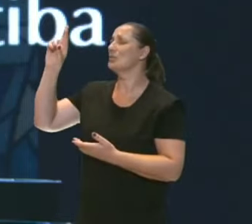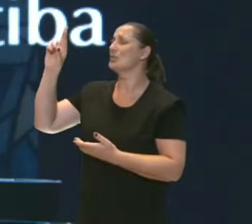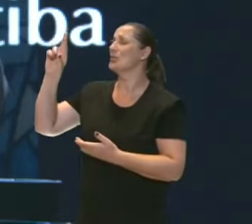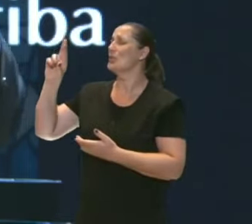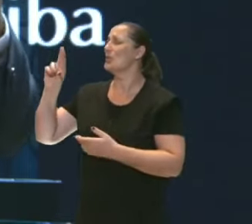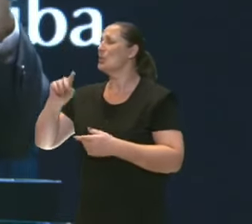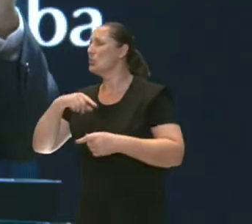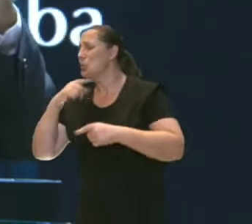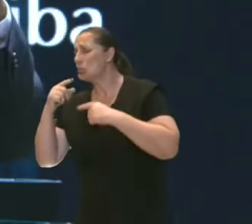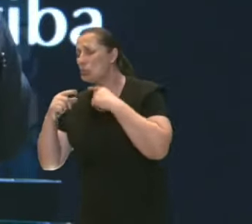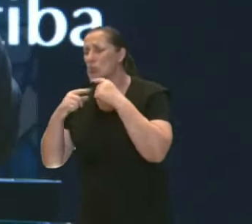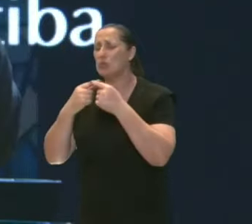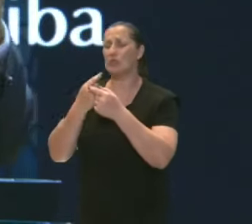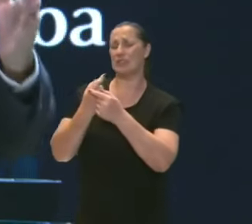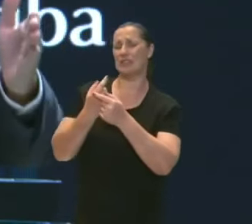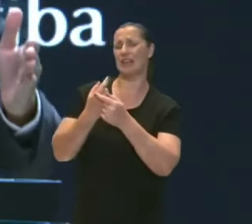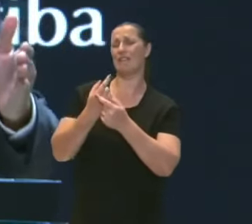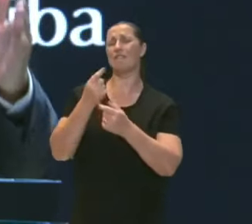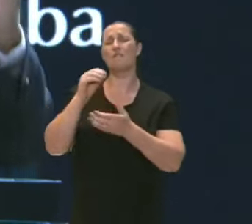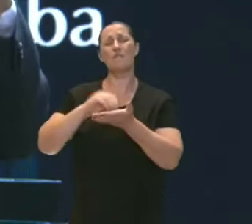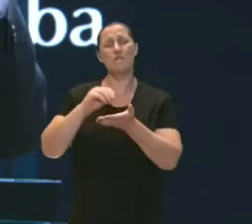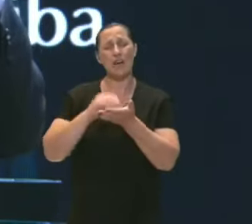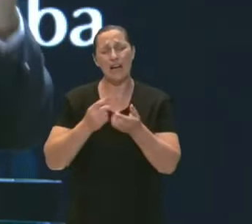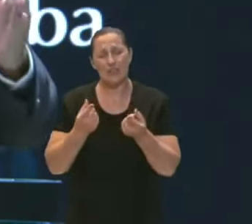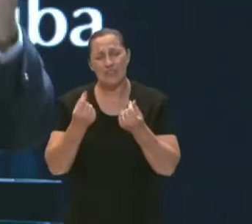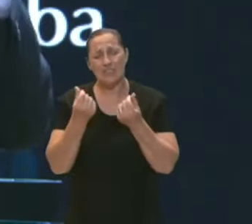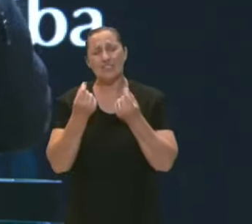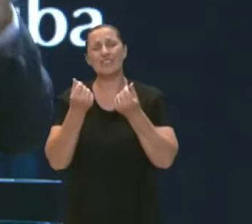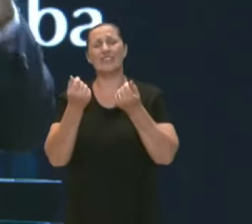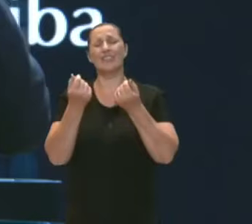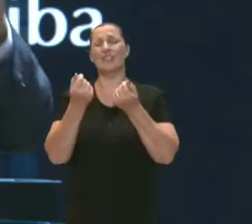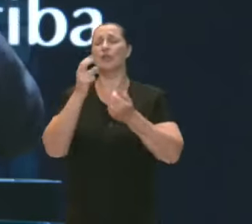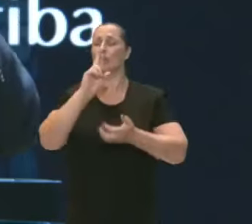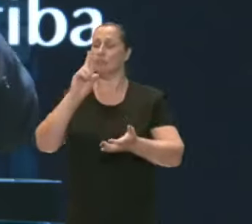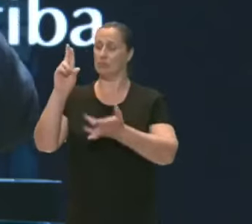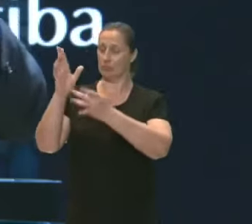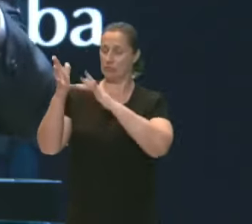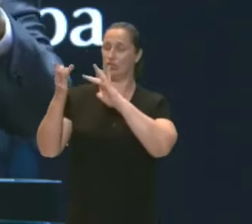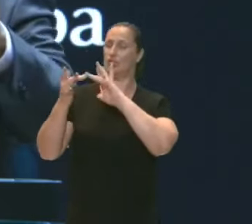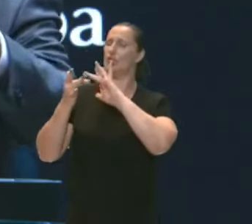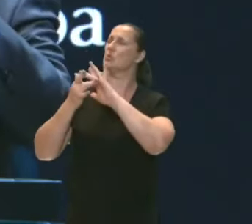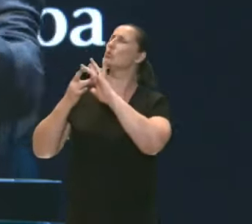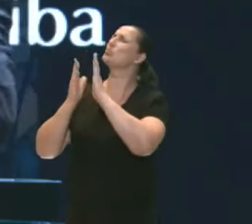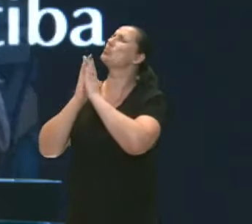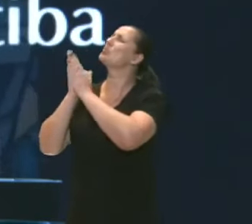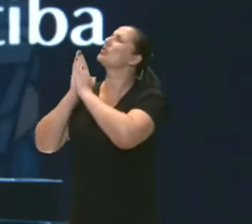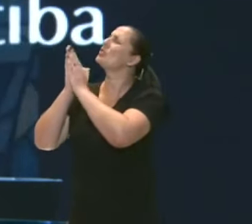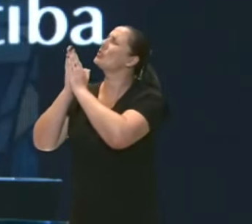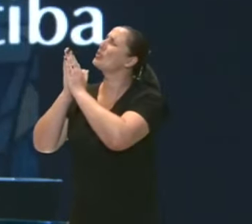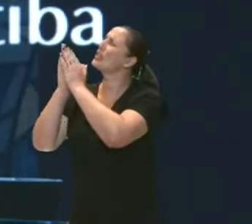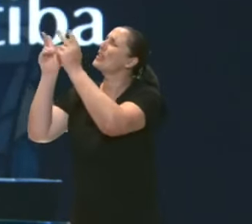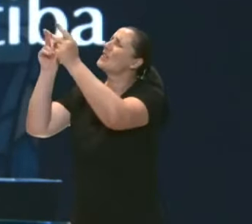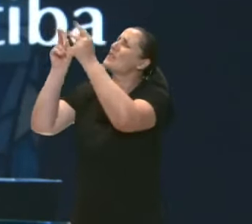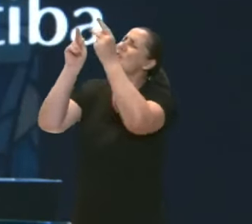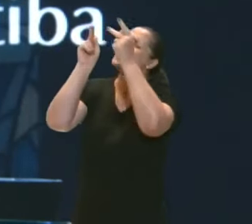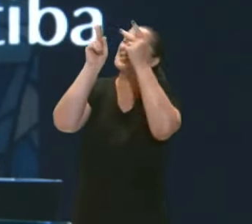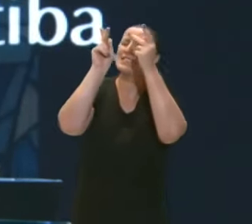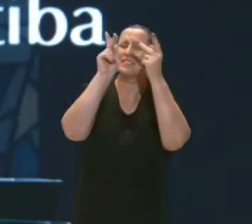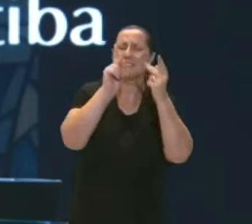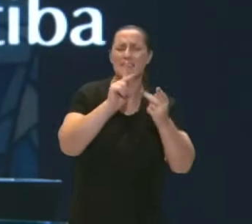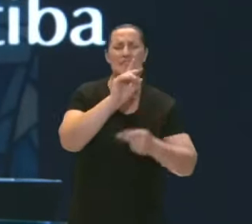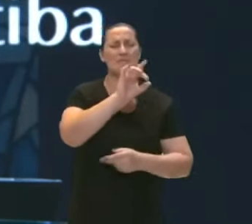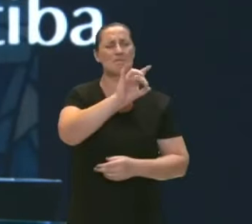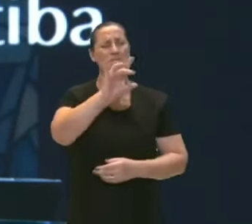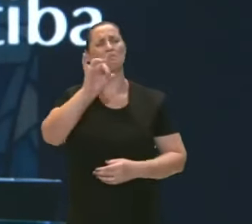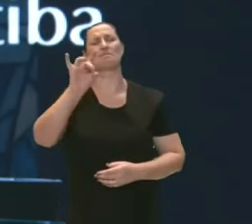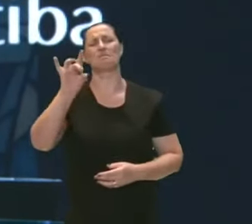questão financeira, se é saúde, em nome de Jesus, vem agora e opera, Senhor. Ó Deus,